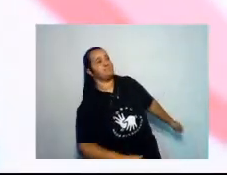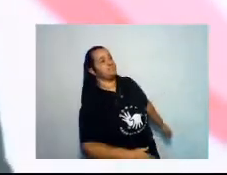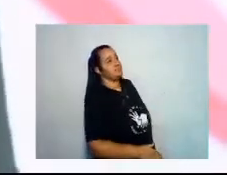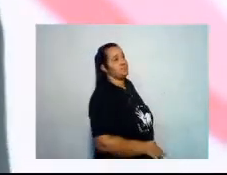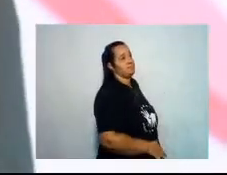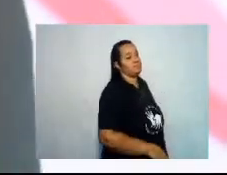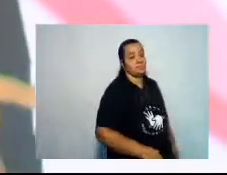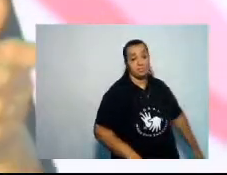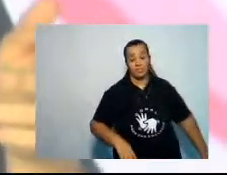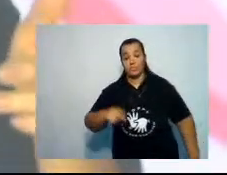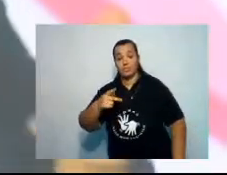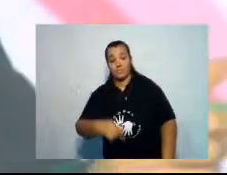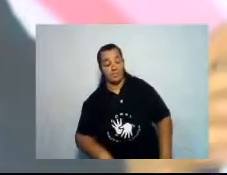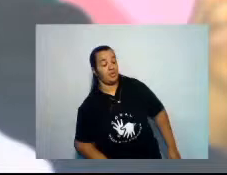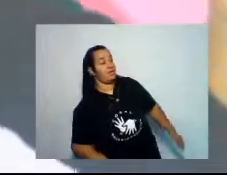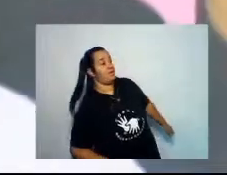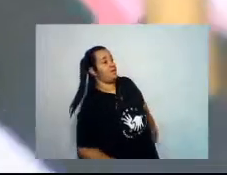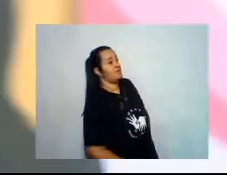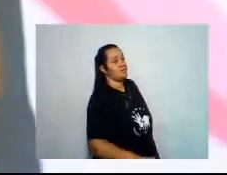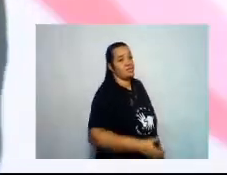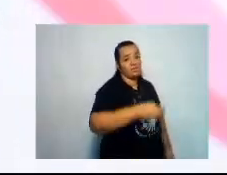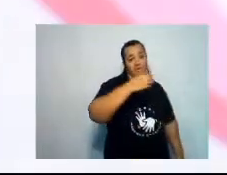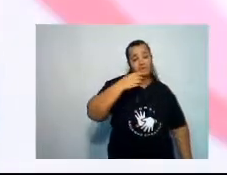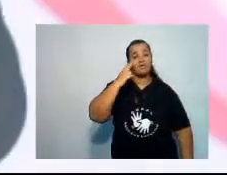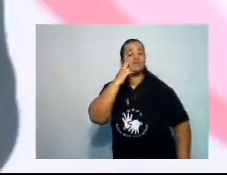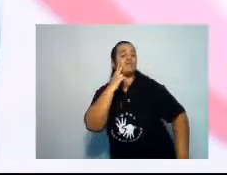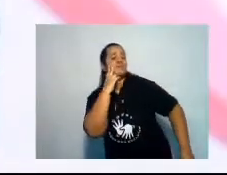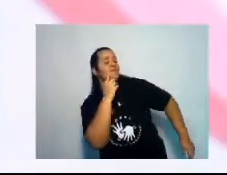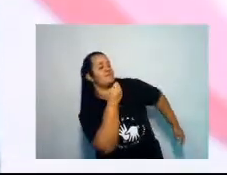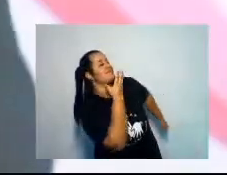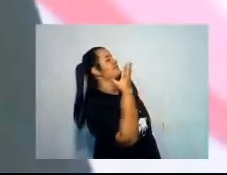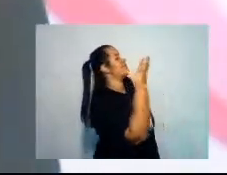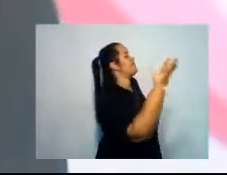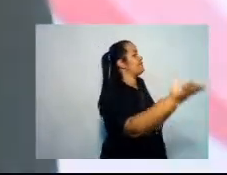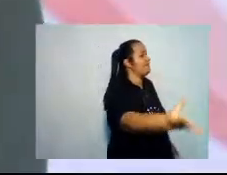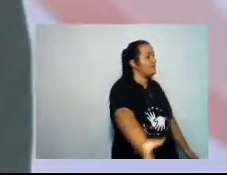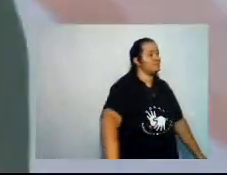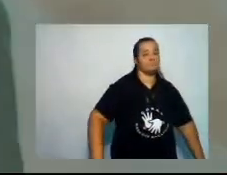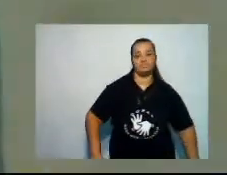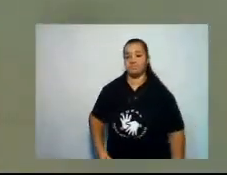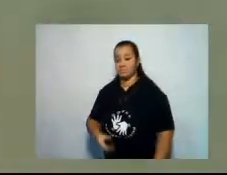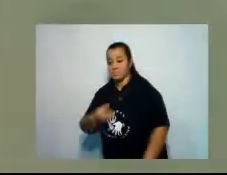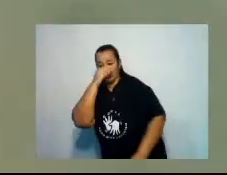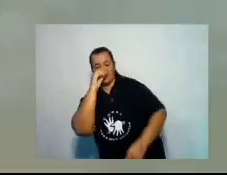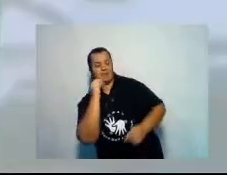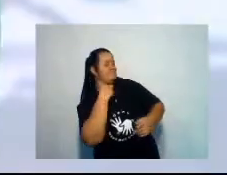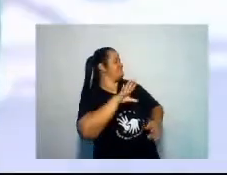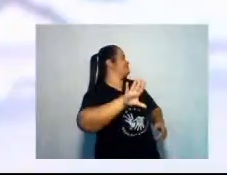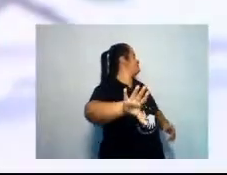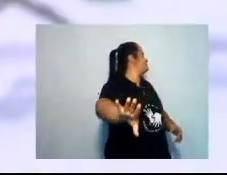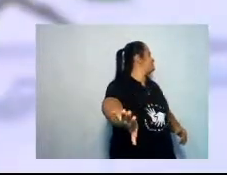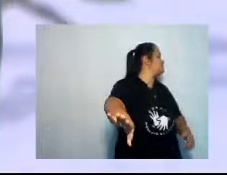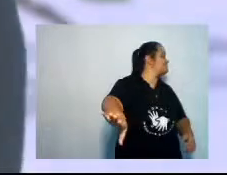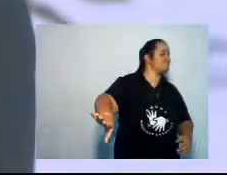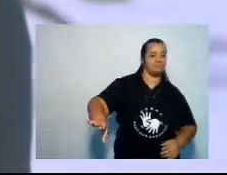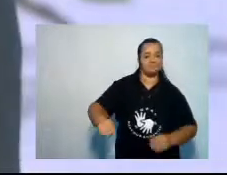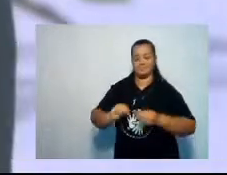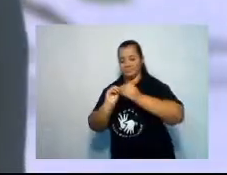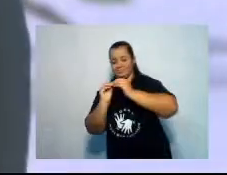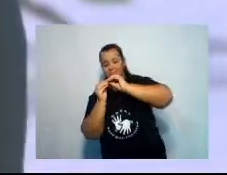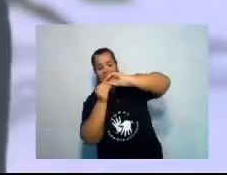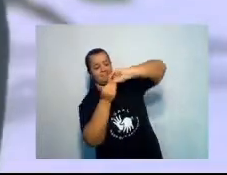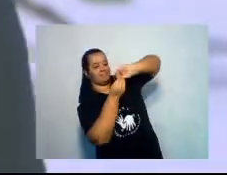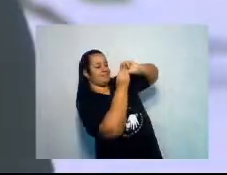dom. E vamos pular a parte que eu peço aquele vinho do bom. A taça não merece